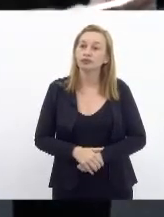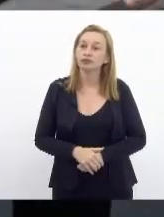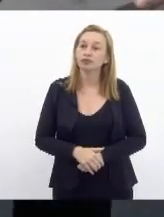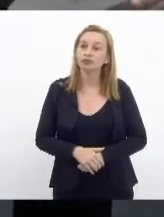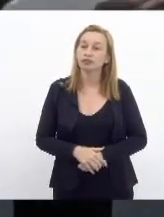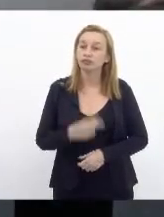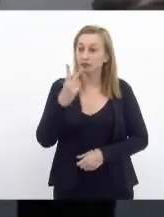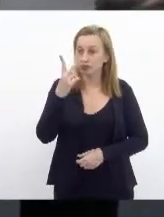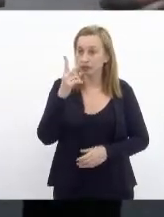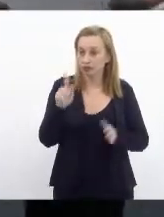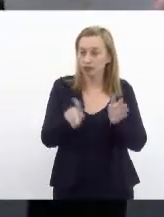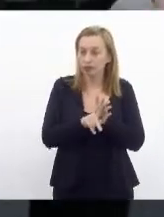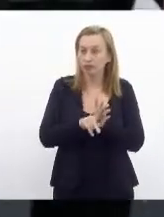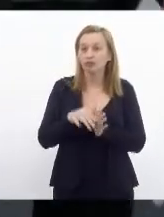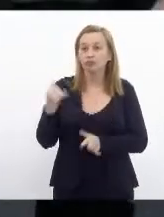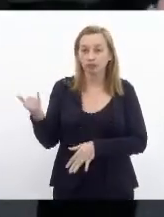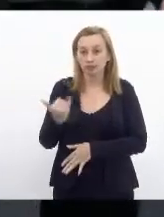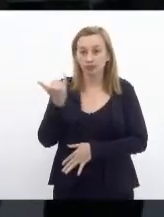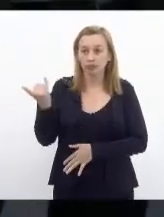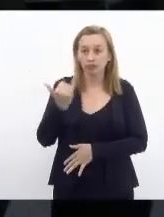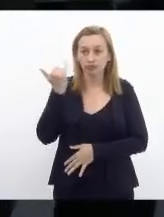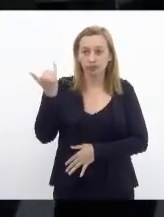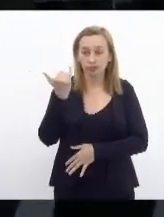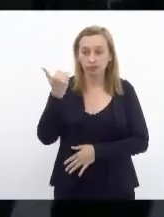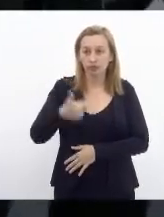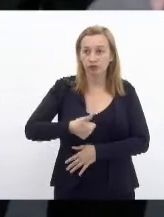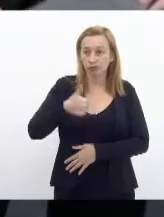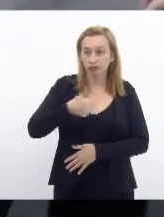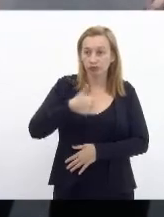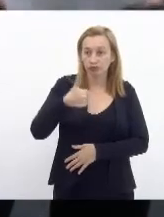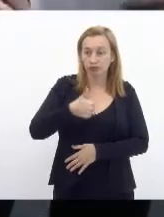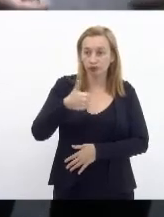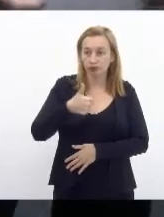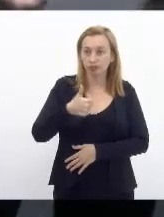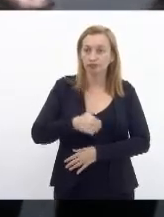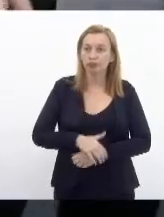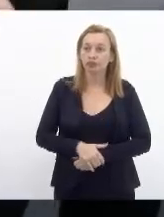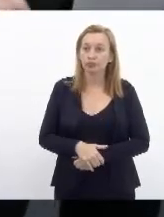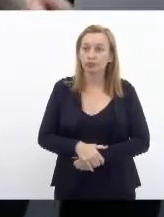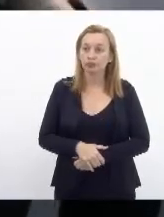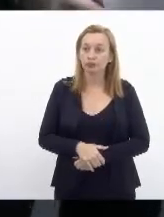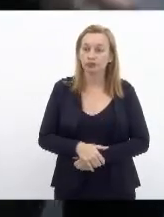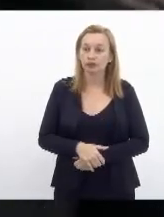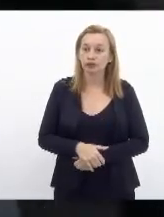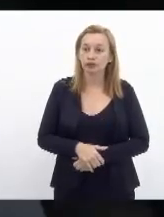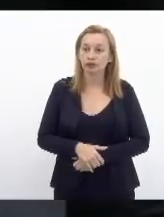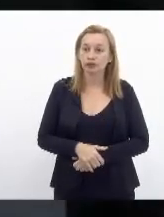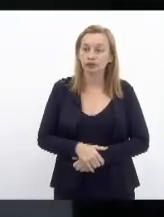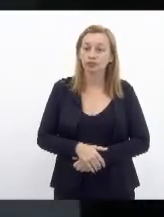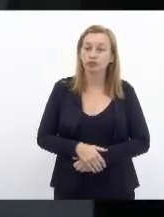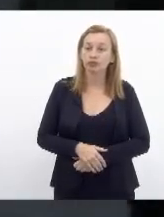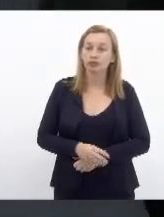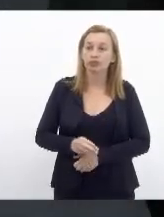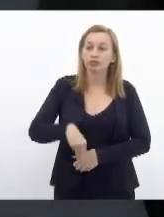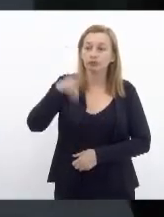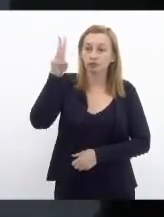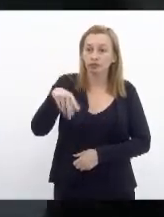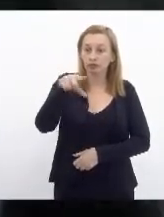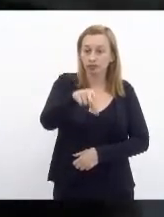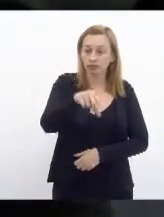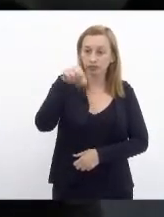tá com 2 projetos importantes. O primeiro trata que quem nomeie o